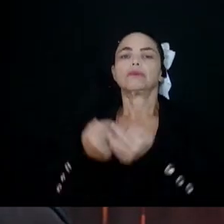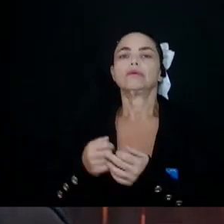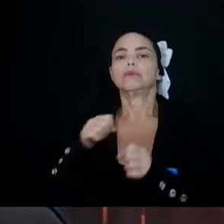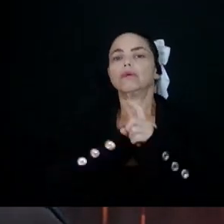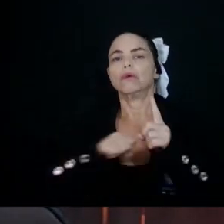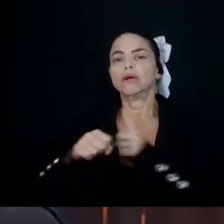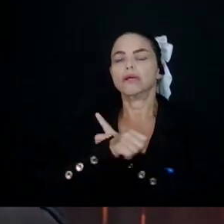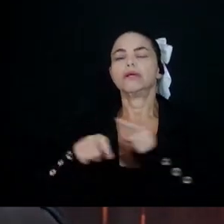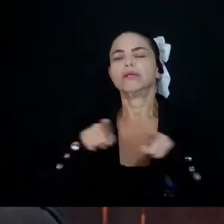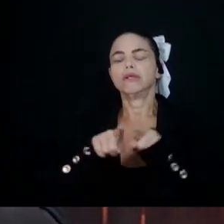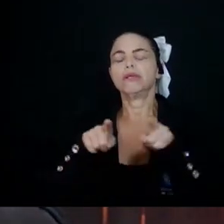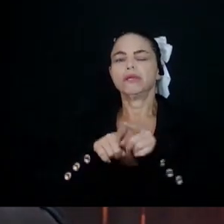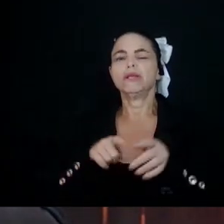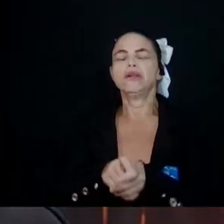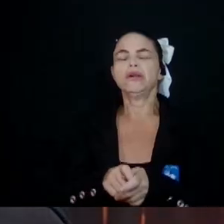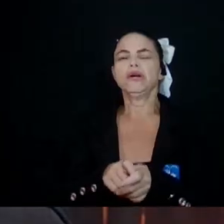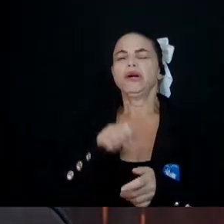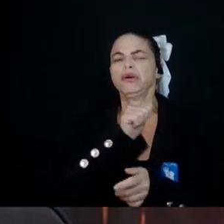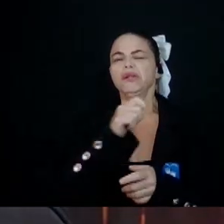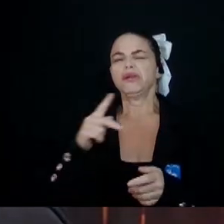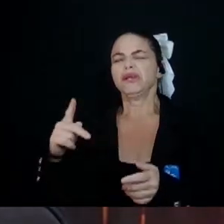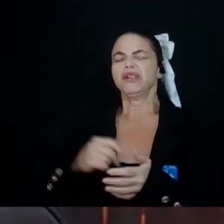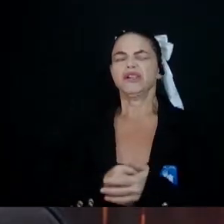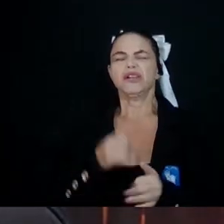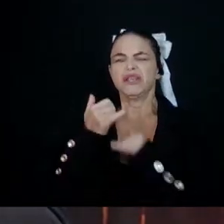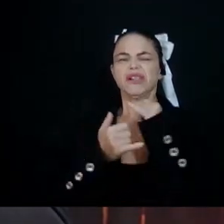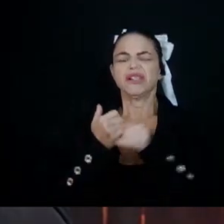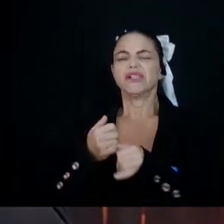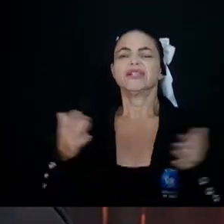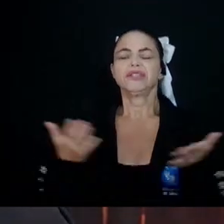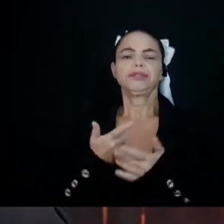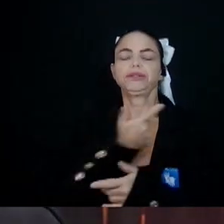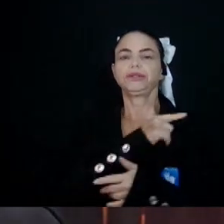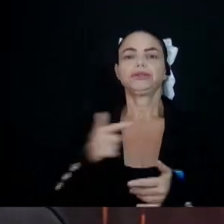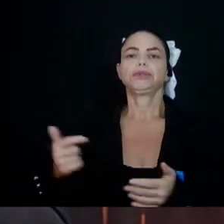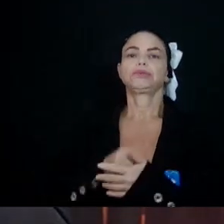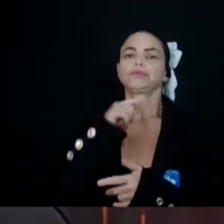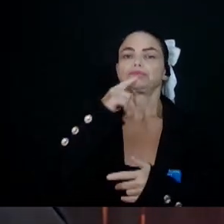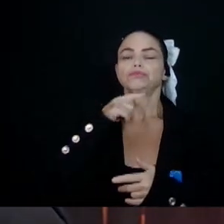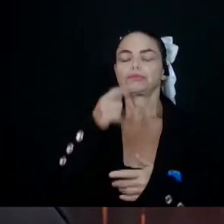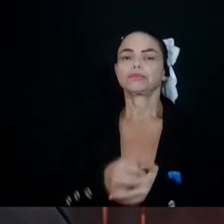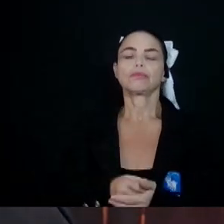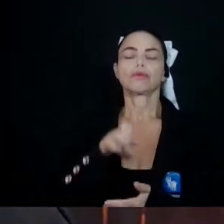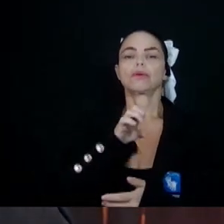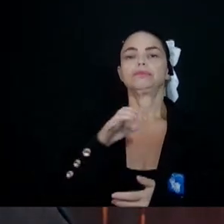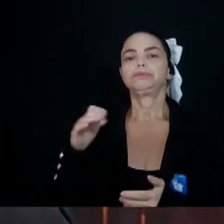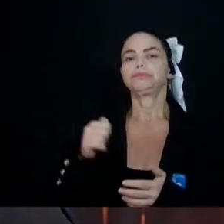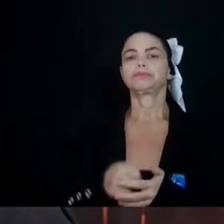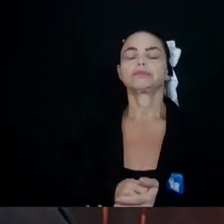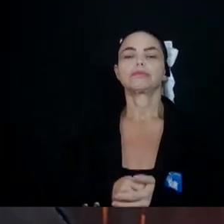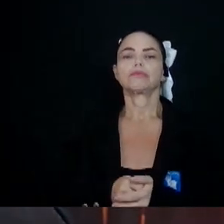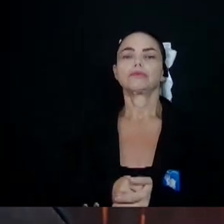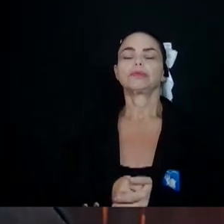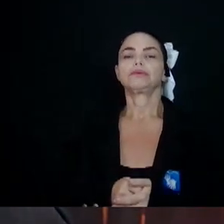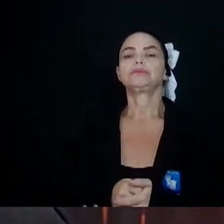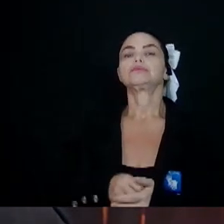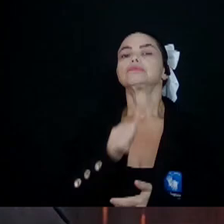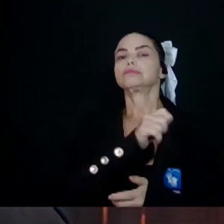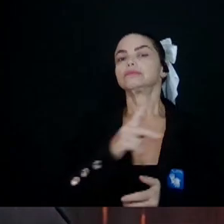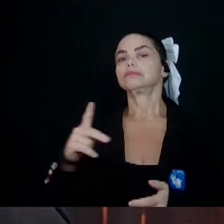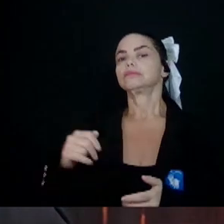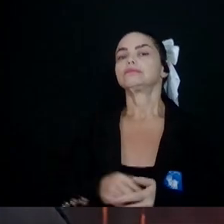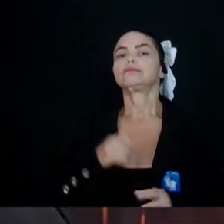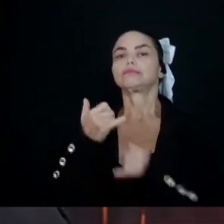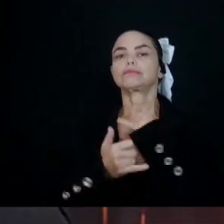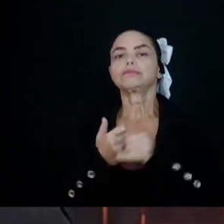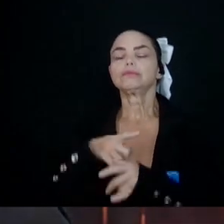e também das plataformas digitais. Hoje não existe dúvida, né, com o ECA Digital, que essas plataformas digitais elas vão ter